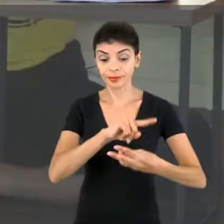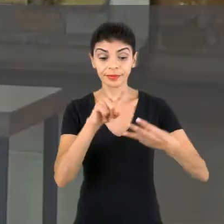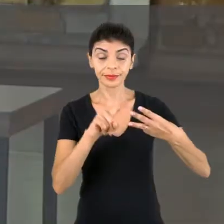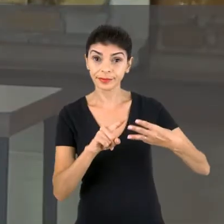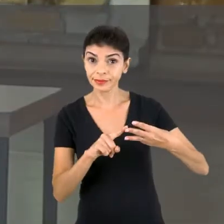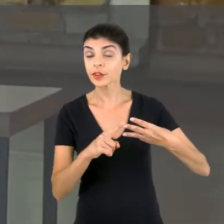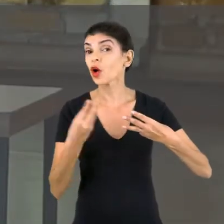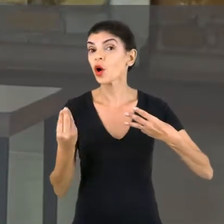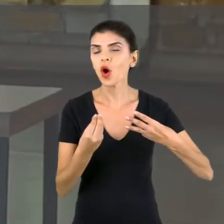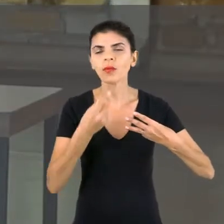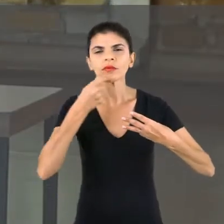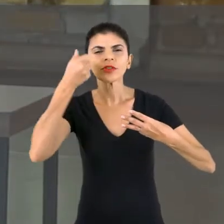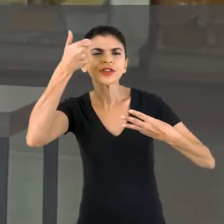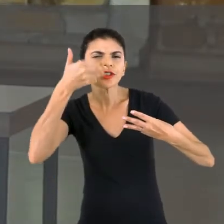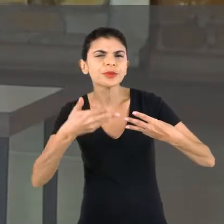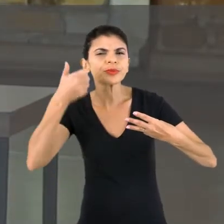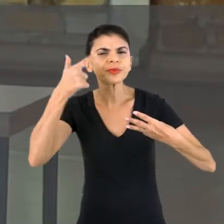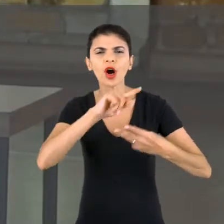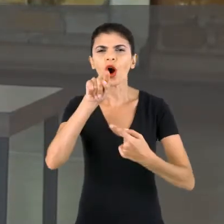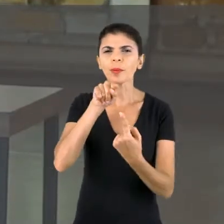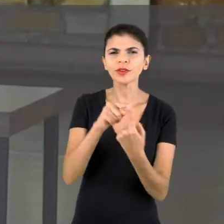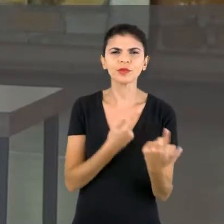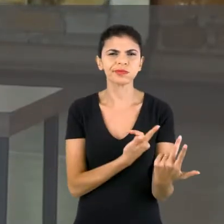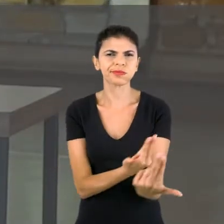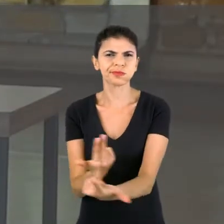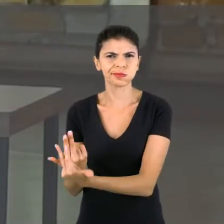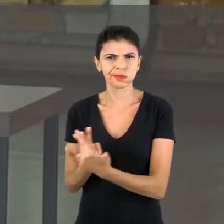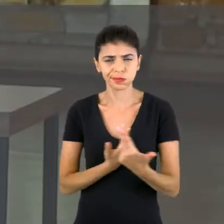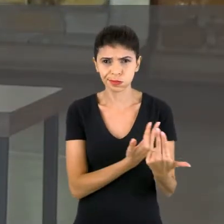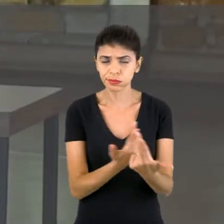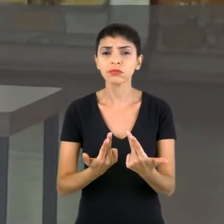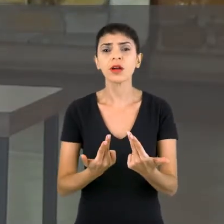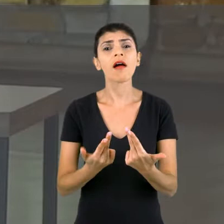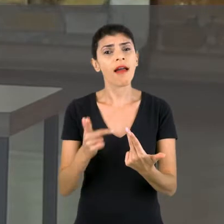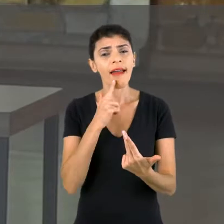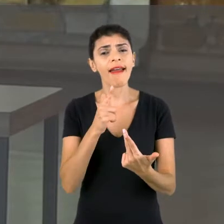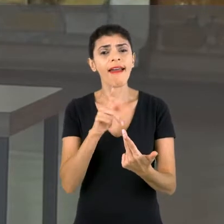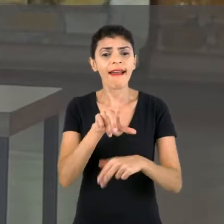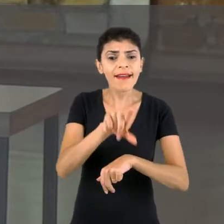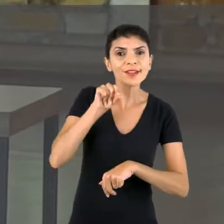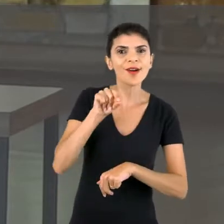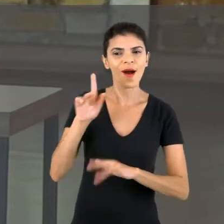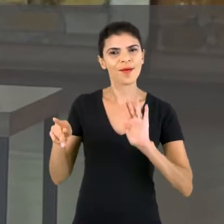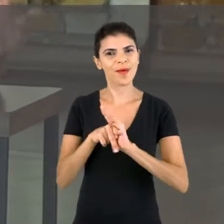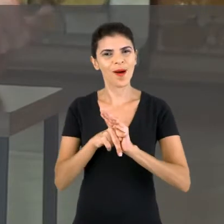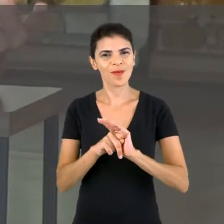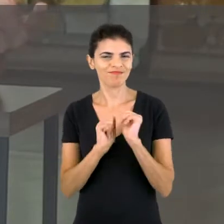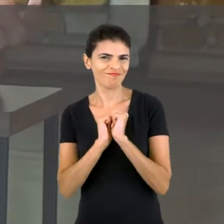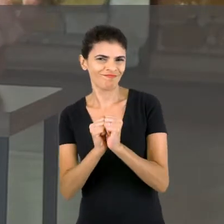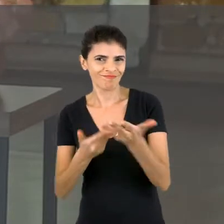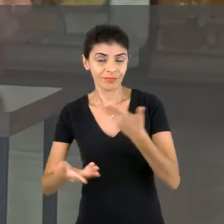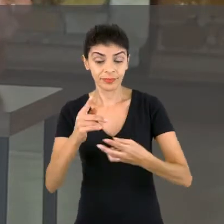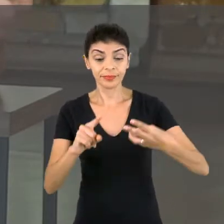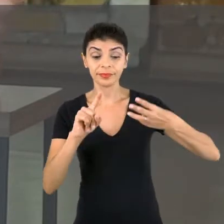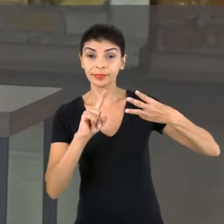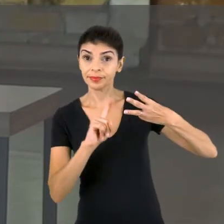história. Segundo bloco, a gente vai falar sobre objetivos em comum, que é as escolhas que fizemos